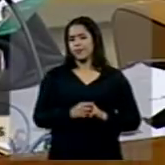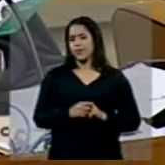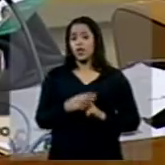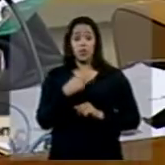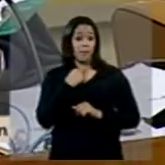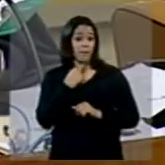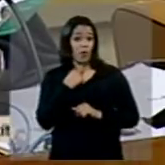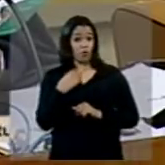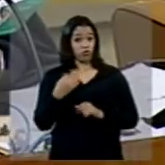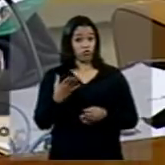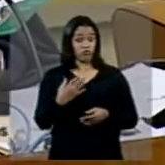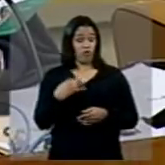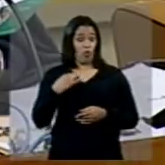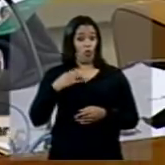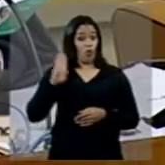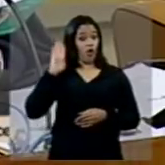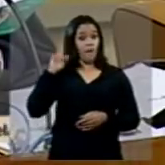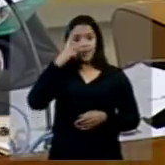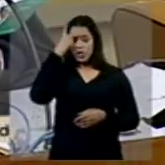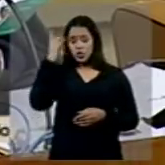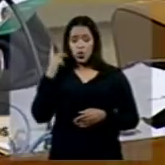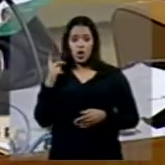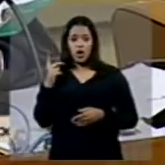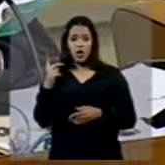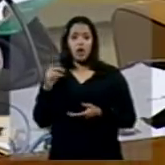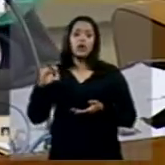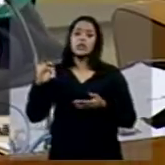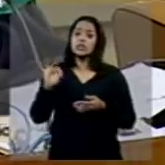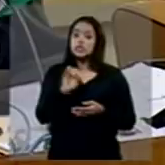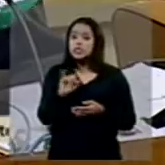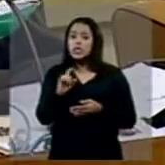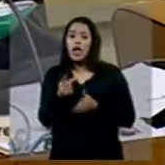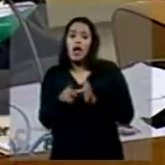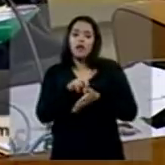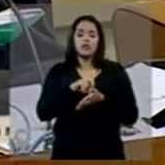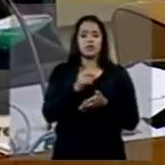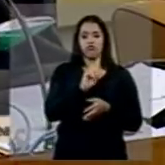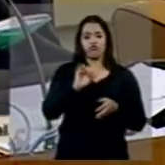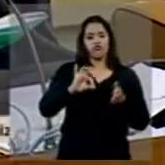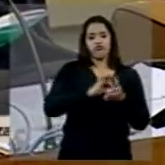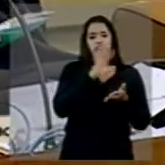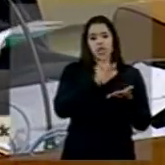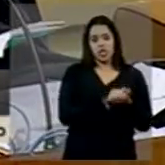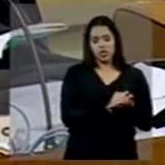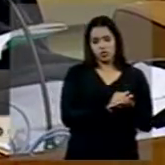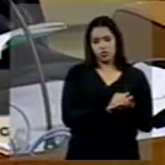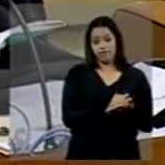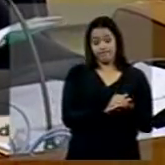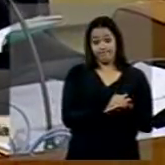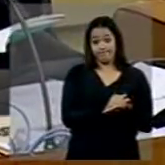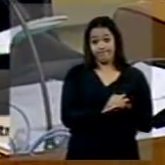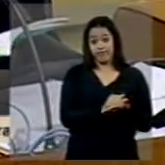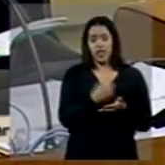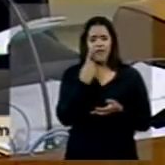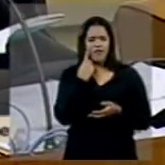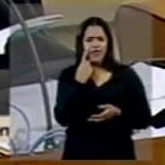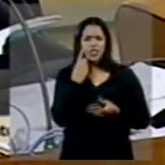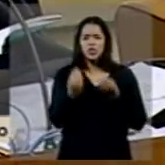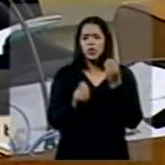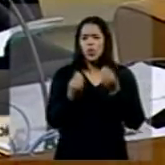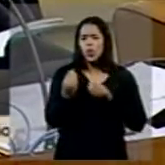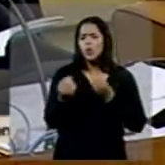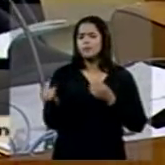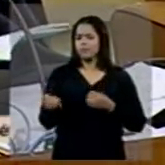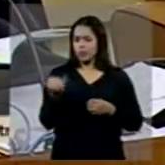lei, aqueles que não procederam o alistamento eleitoral. Então, vejam como é importante